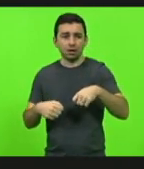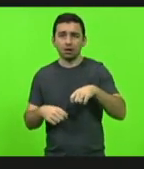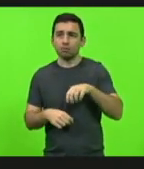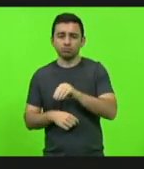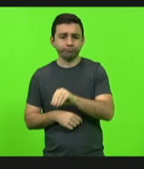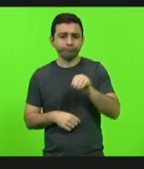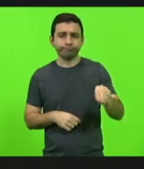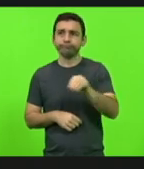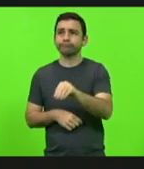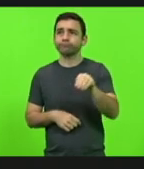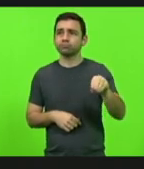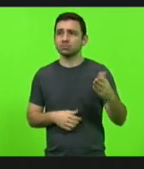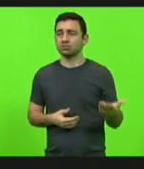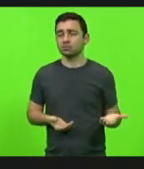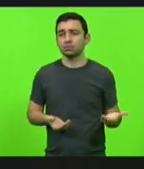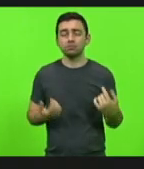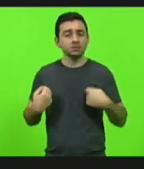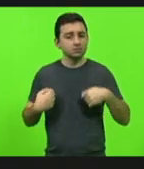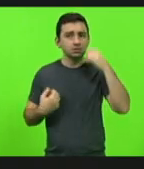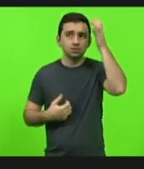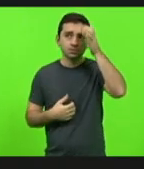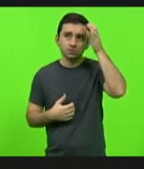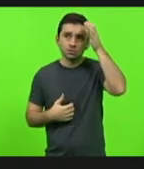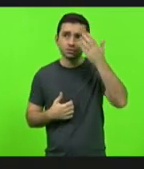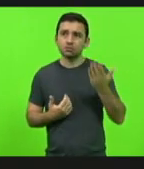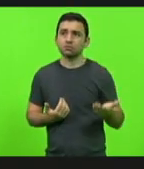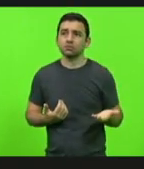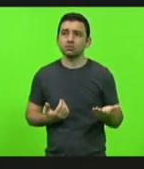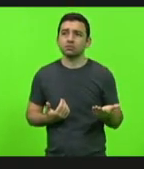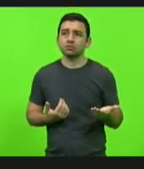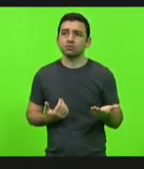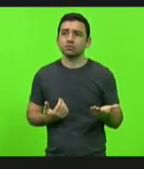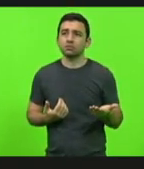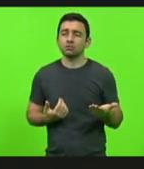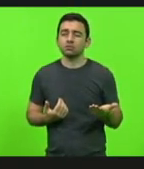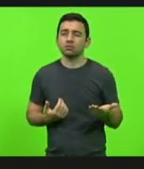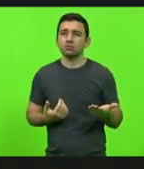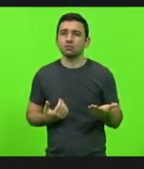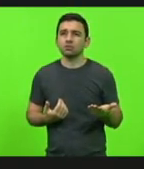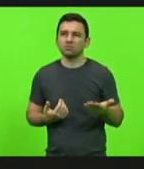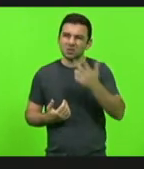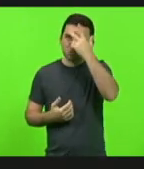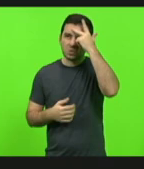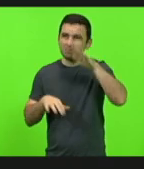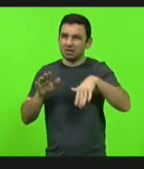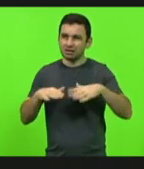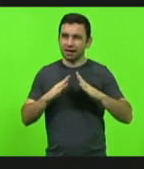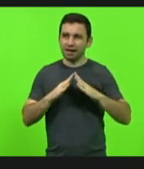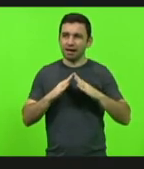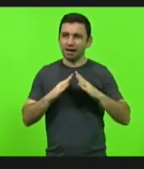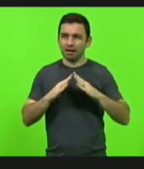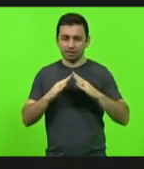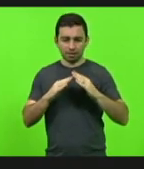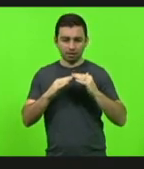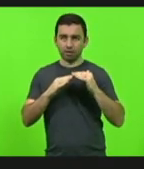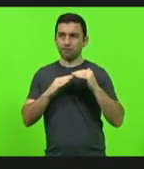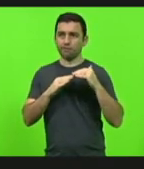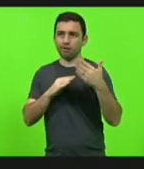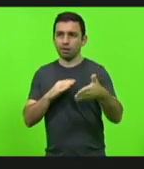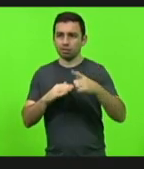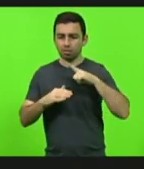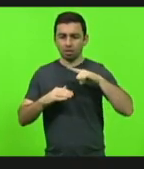então a gente precisa dessa conscientização das vezes as pessoas que têm a sua casa e na frente tem uma